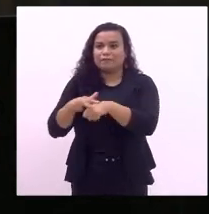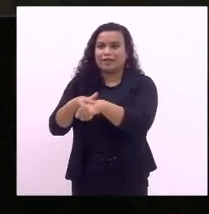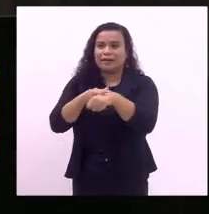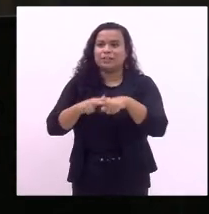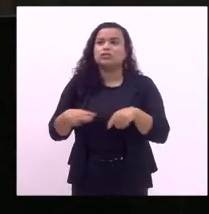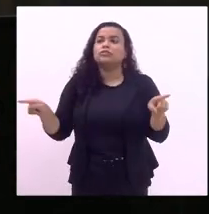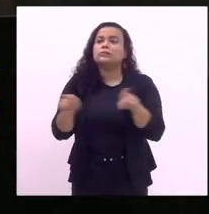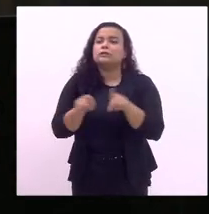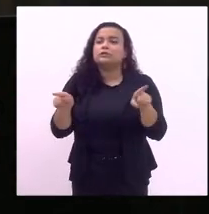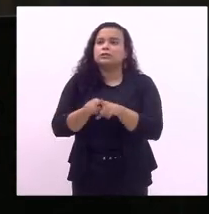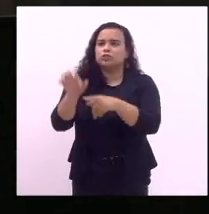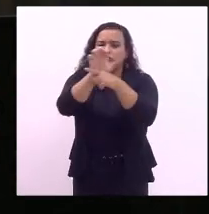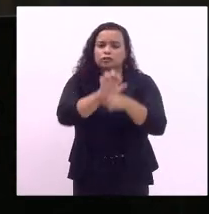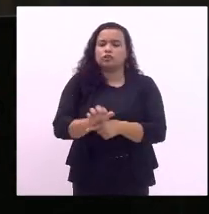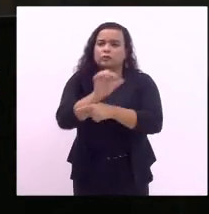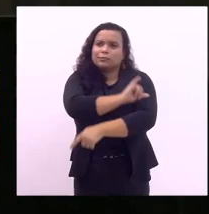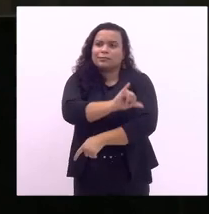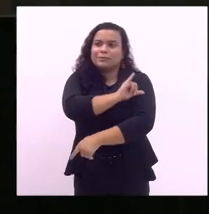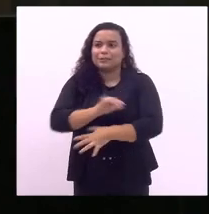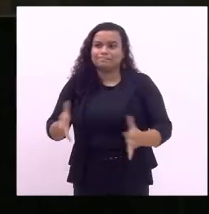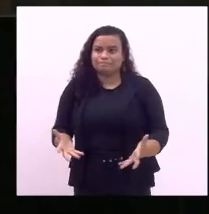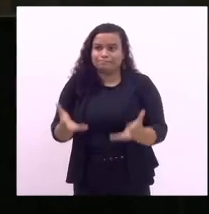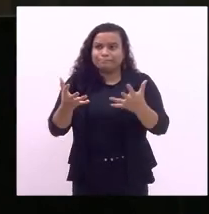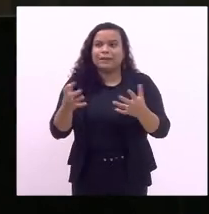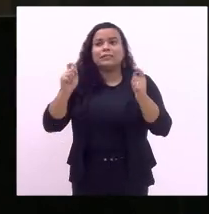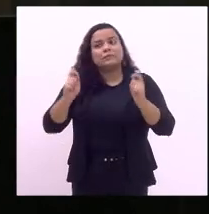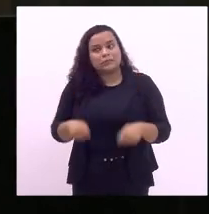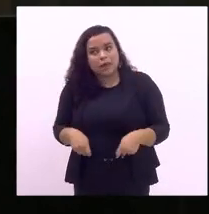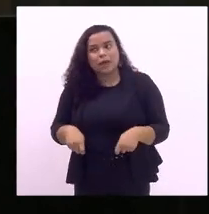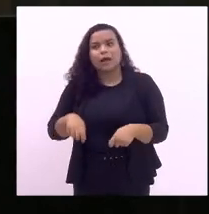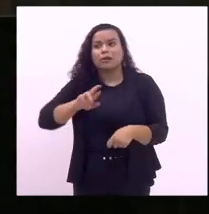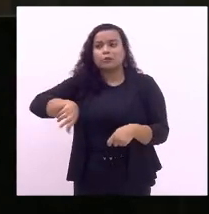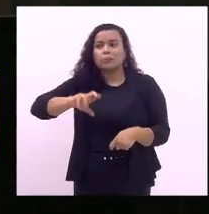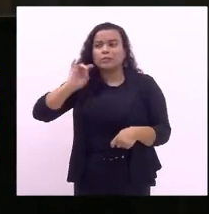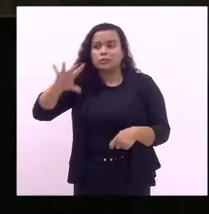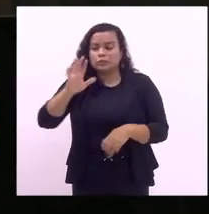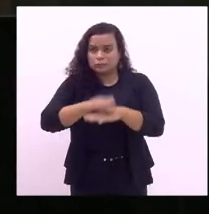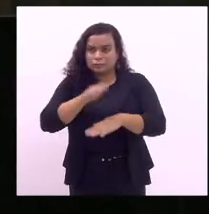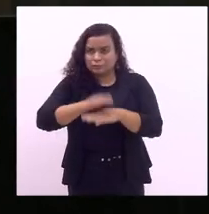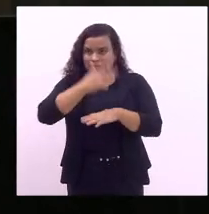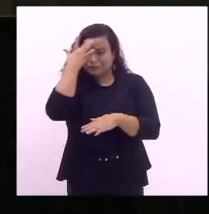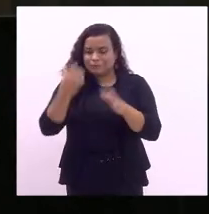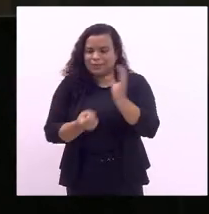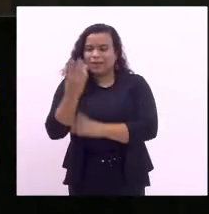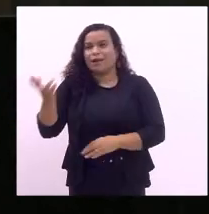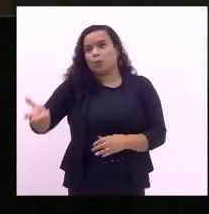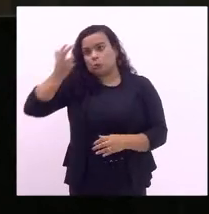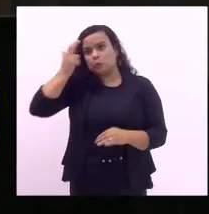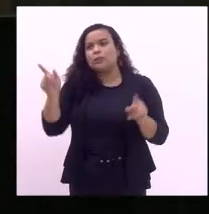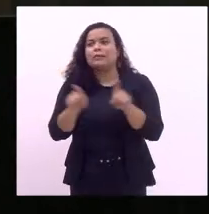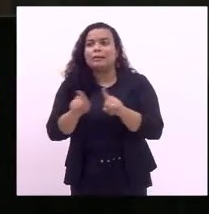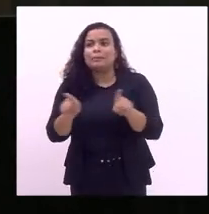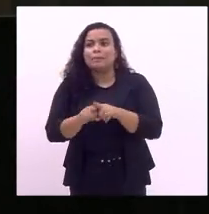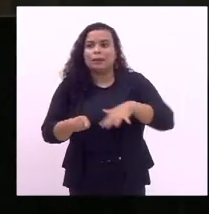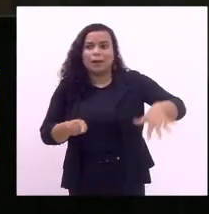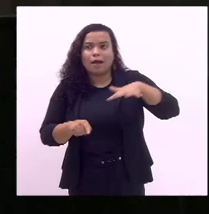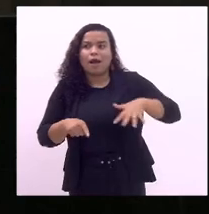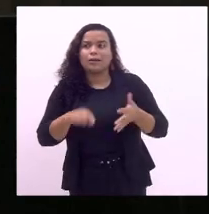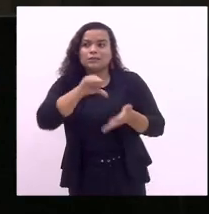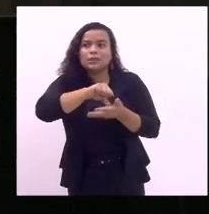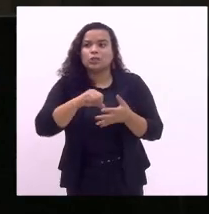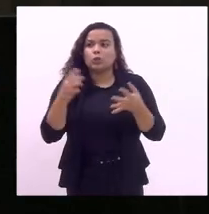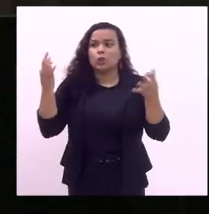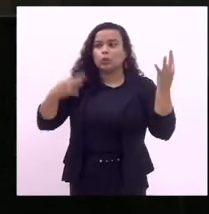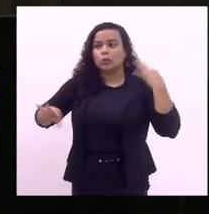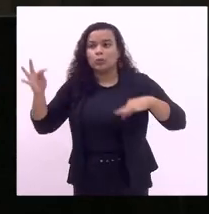Rio de Janeiro, não só no que diz respeito aos fazedores de cultura, mas também para o setor do